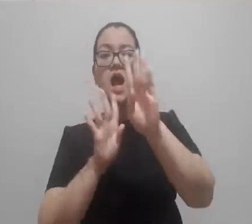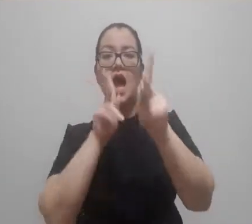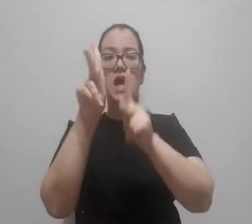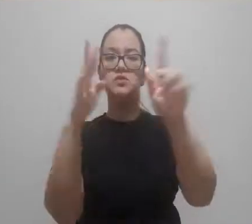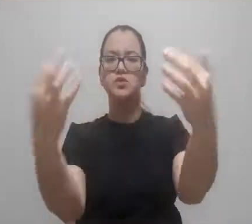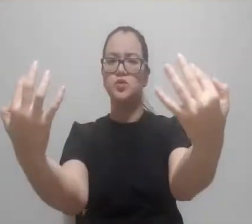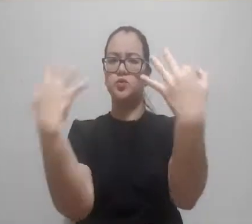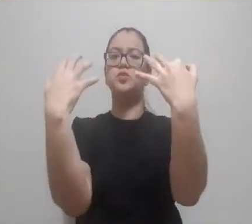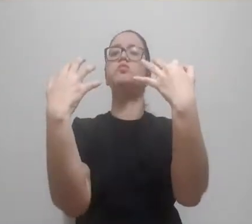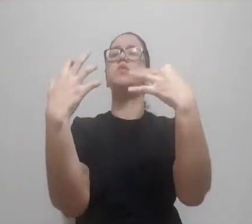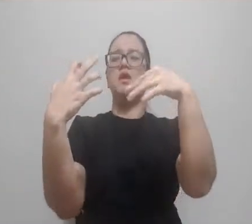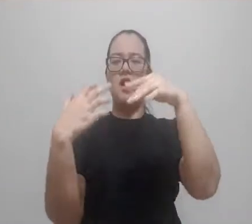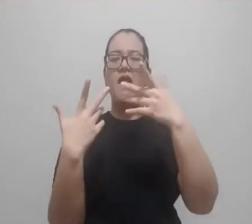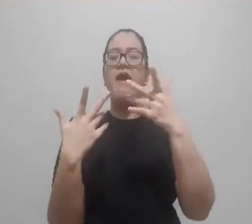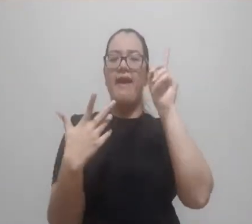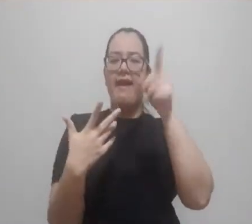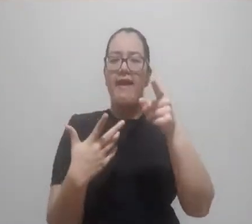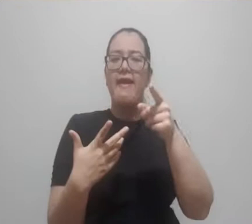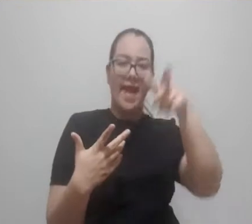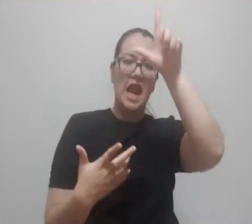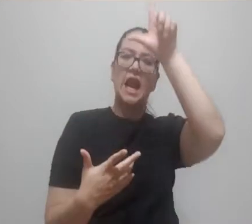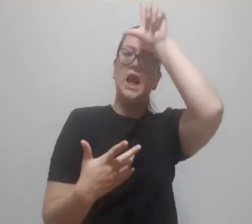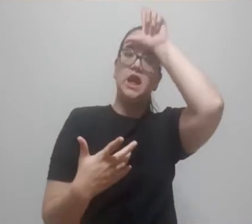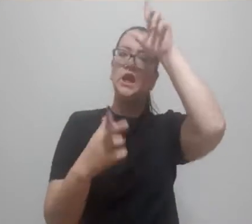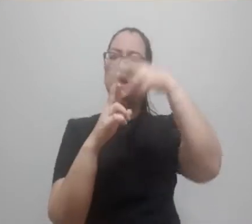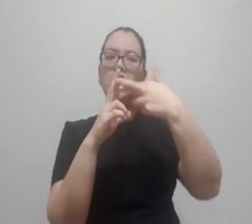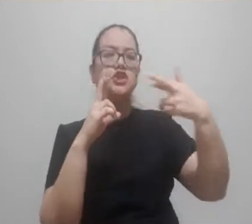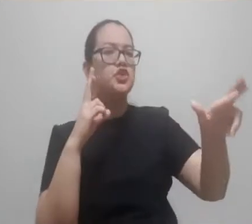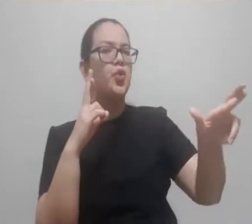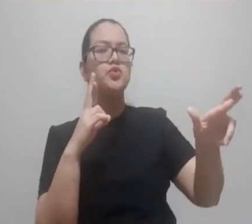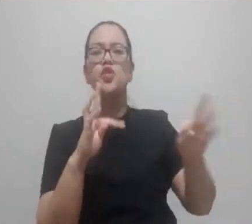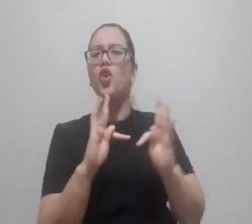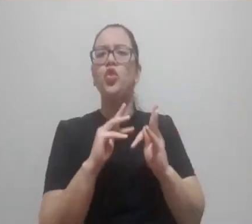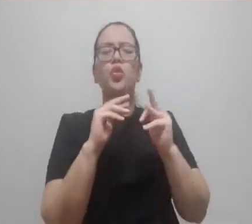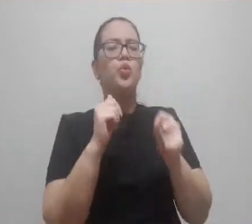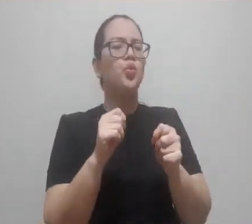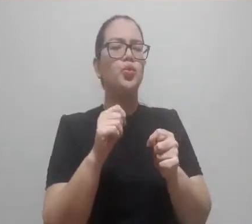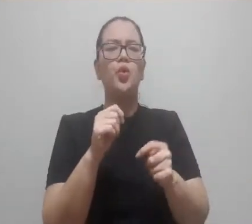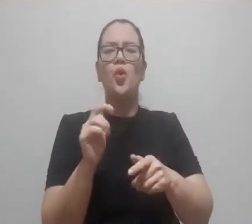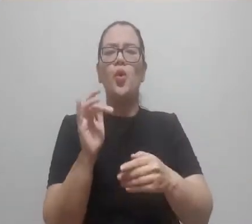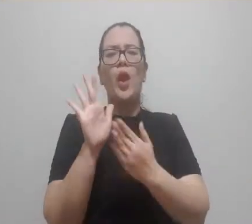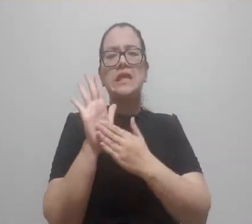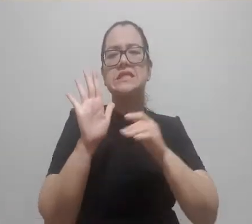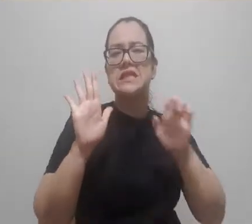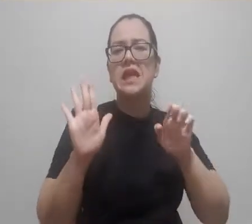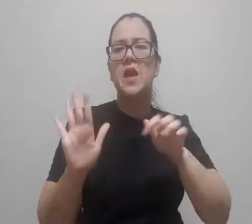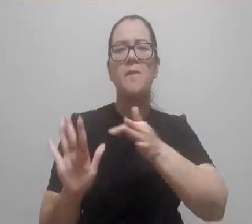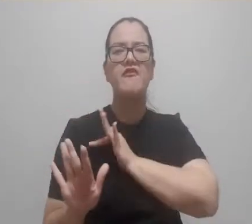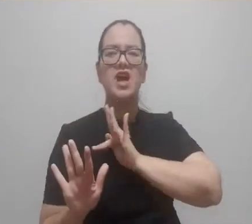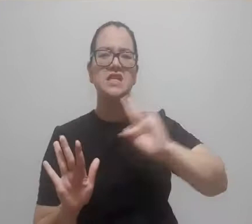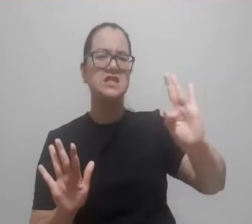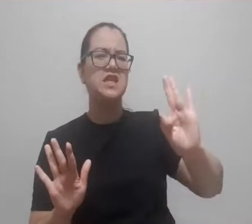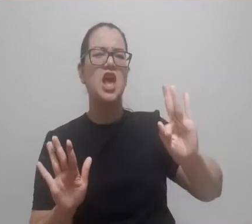a tudo quanto eles dissessem. Qualquer fala de um escriba e de um fariseu tinha um